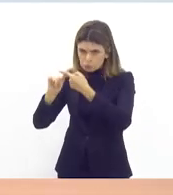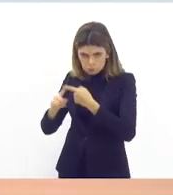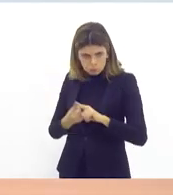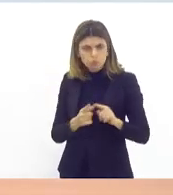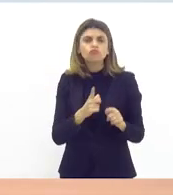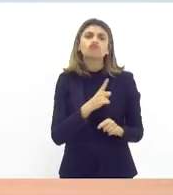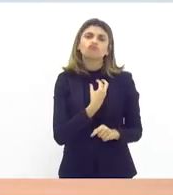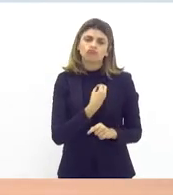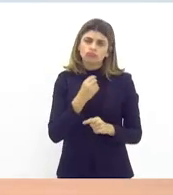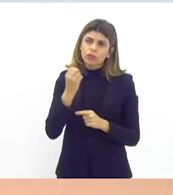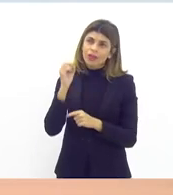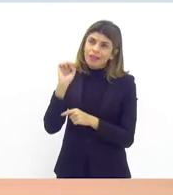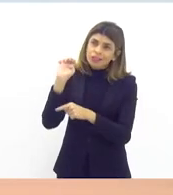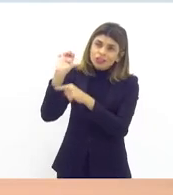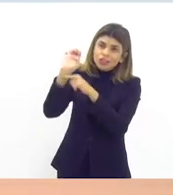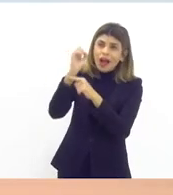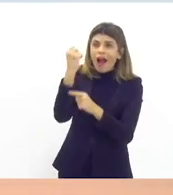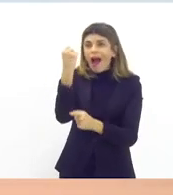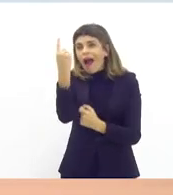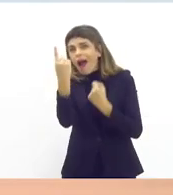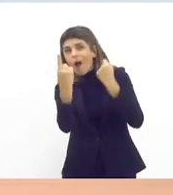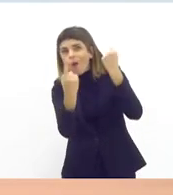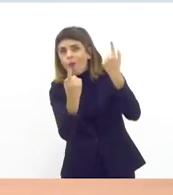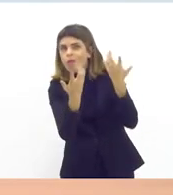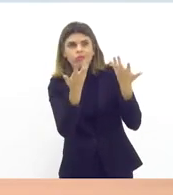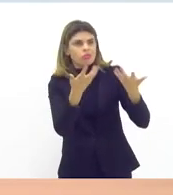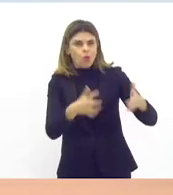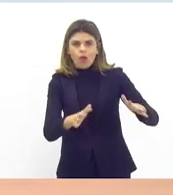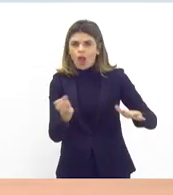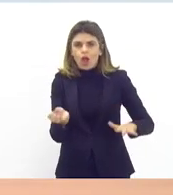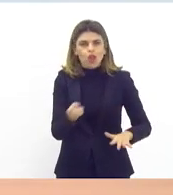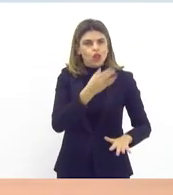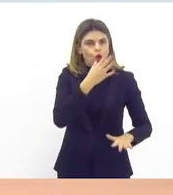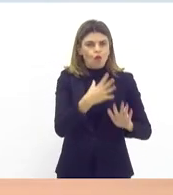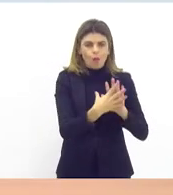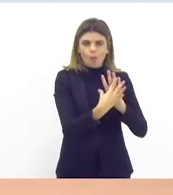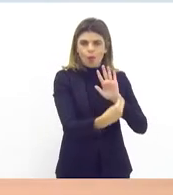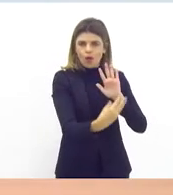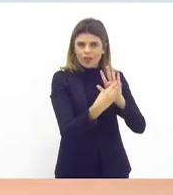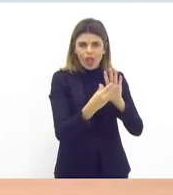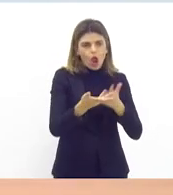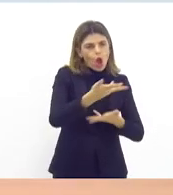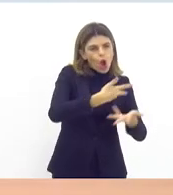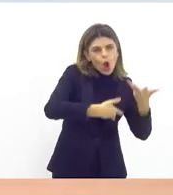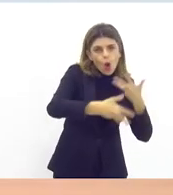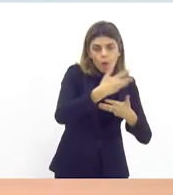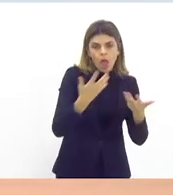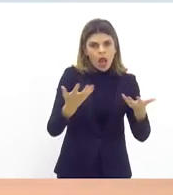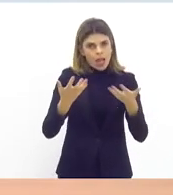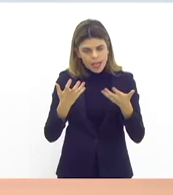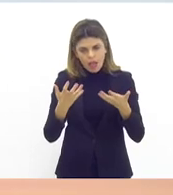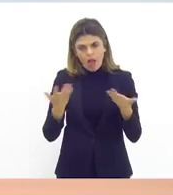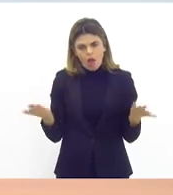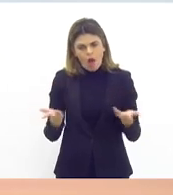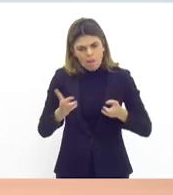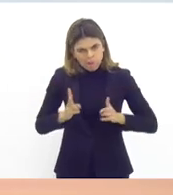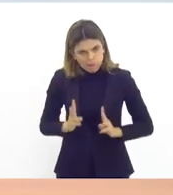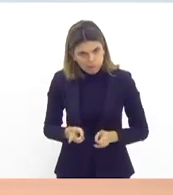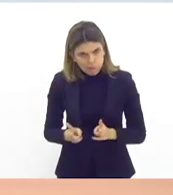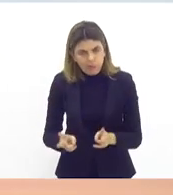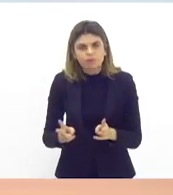ponto, alguns estados não querem esse modelo de gestão compartilhada e arrecadação centralizada, eles querem manter a